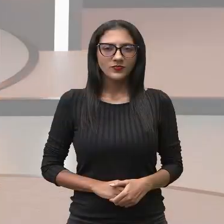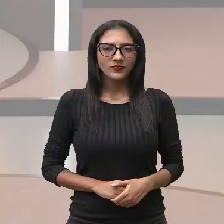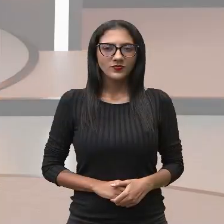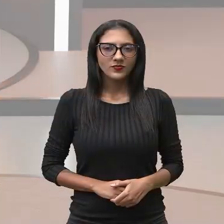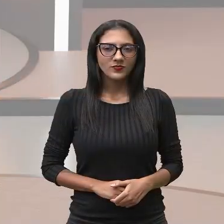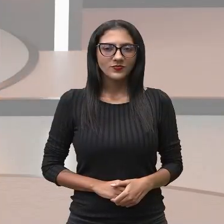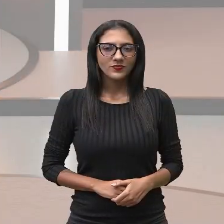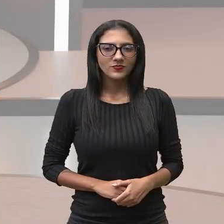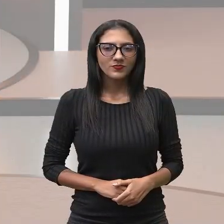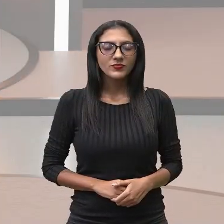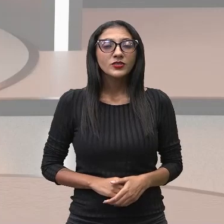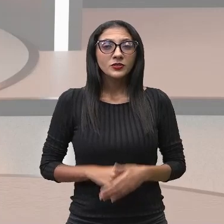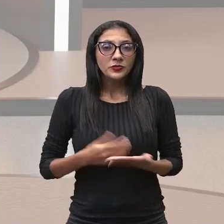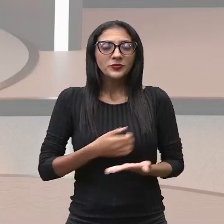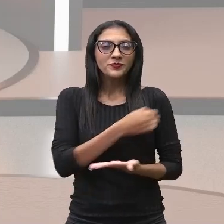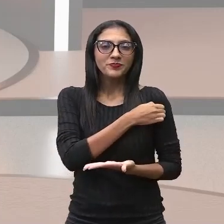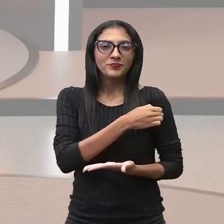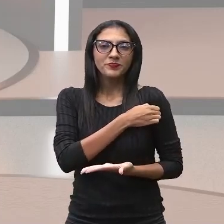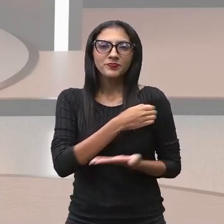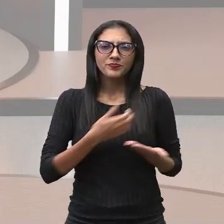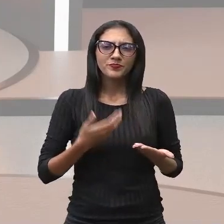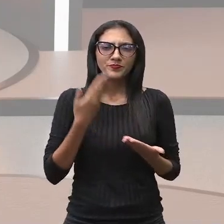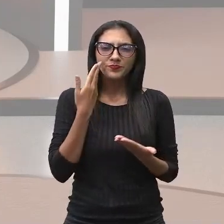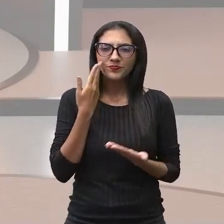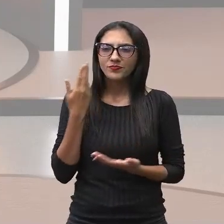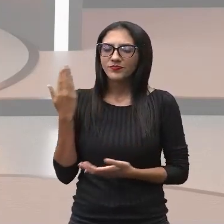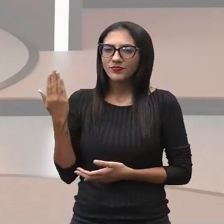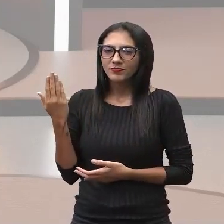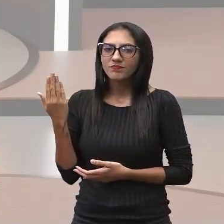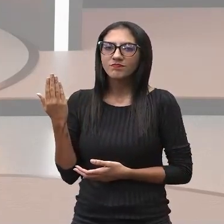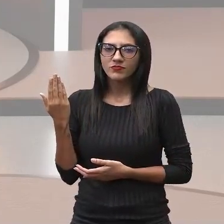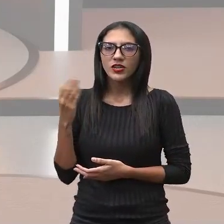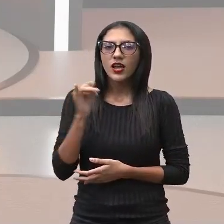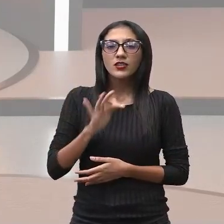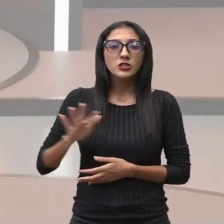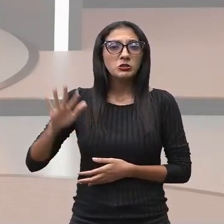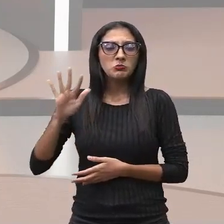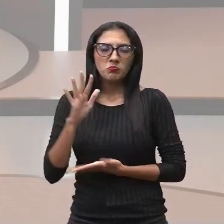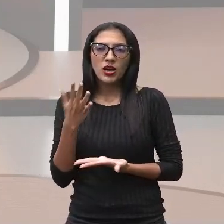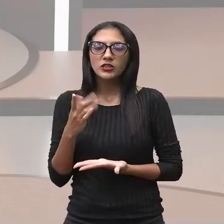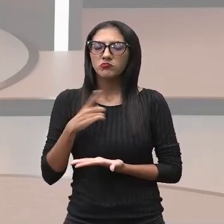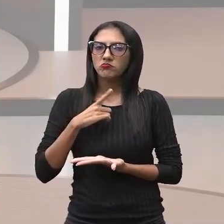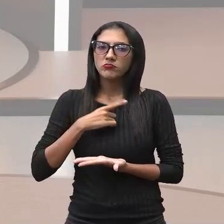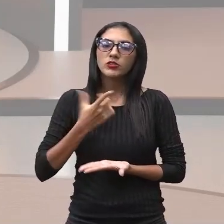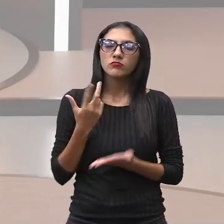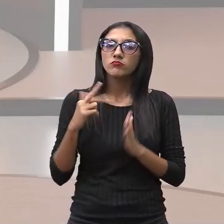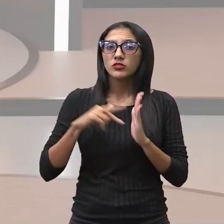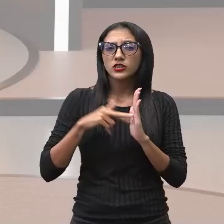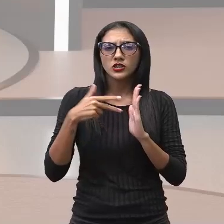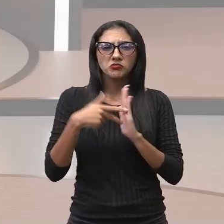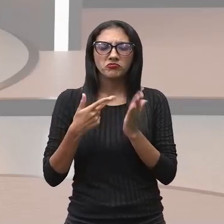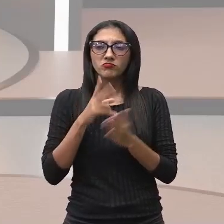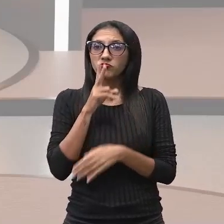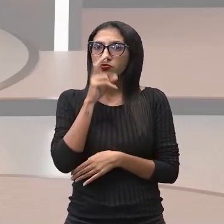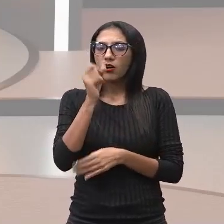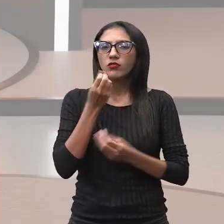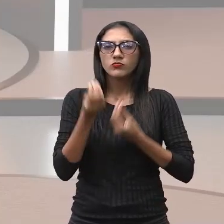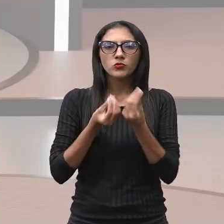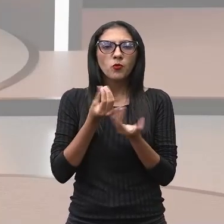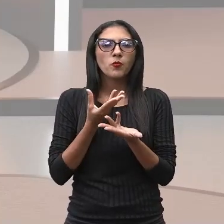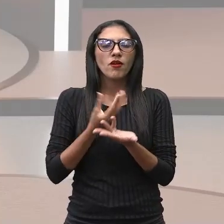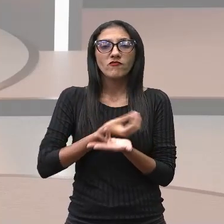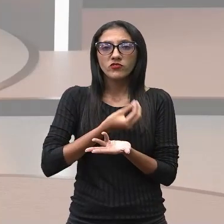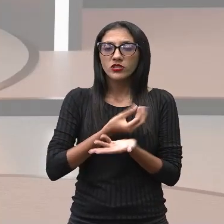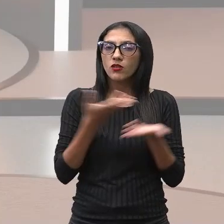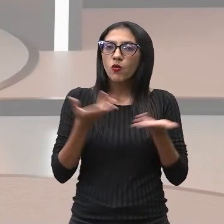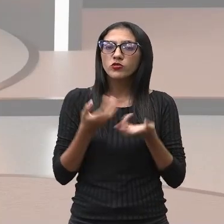E é isso, gente. Olha só aqui, imagens muito significativas da realidade da qual nós vamos tratar